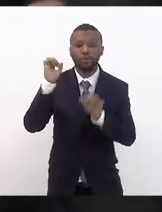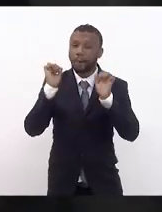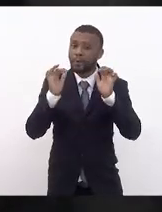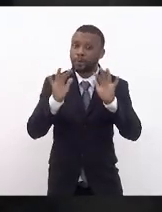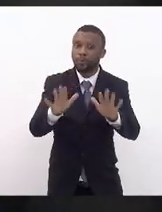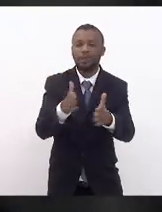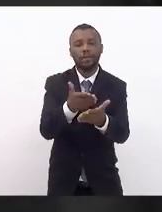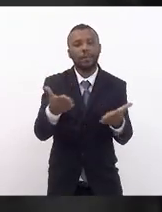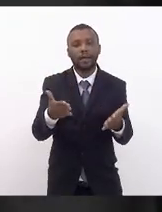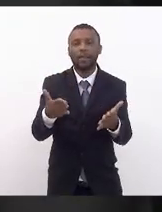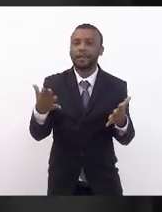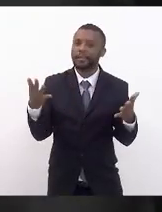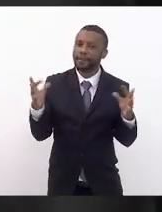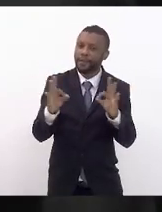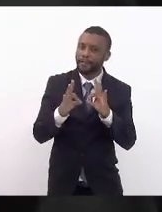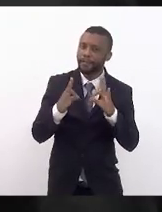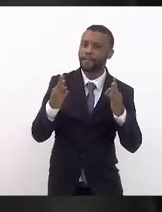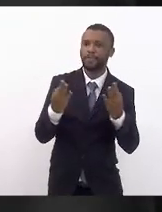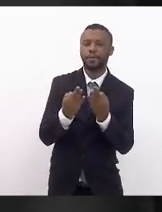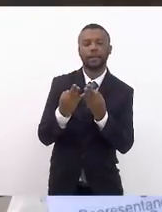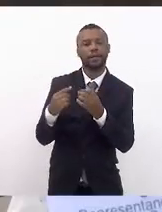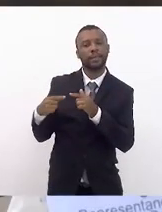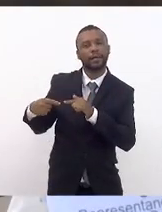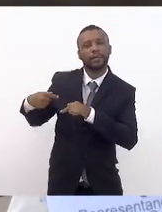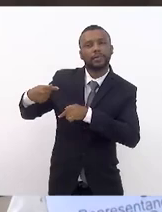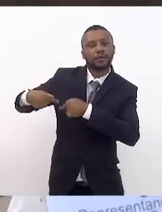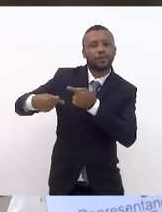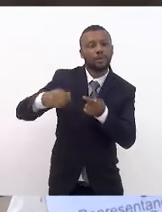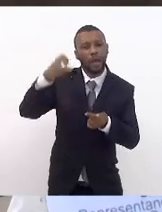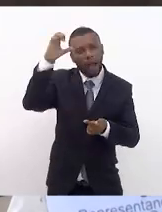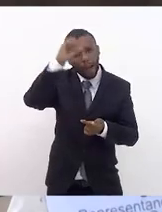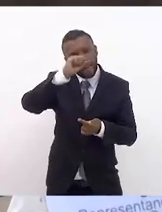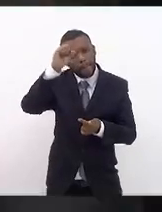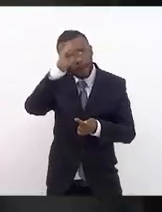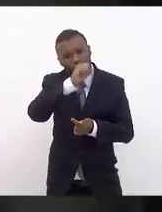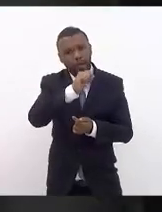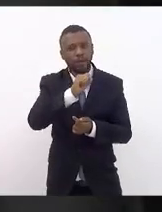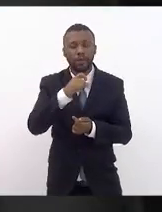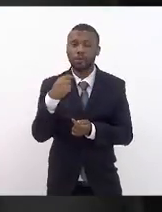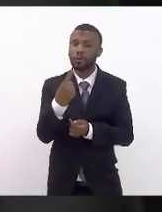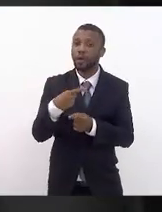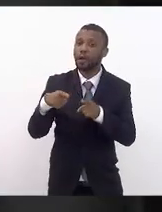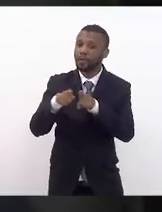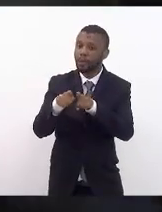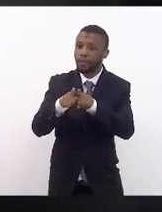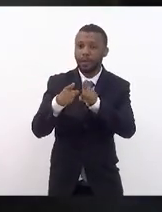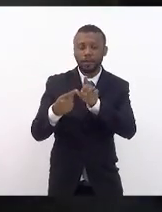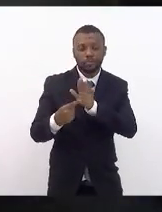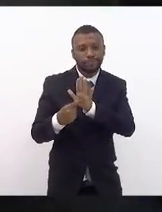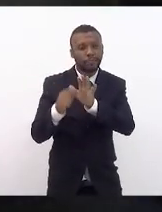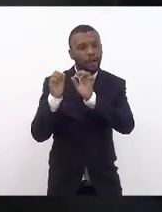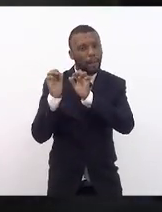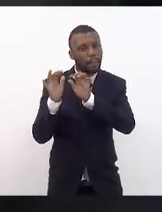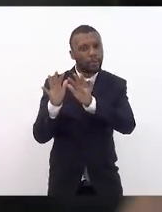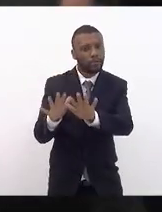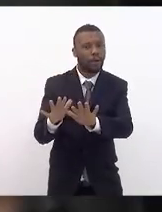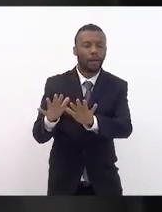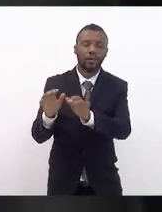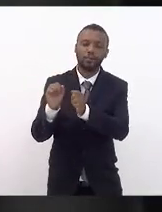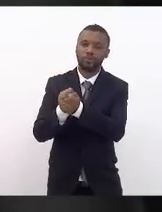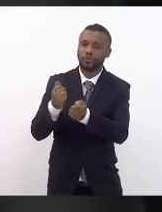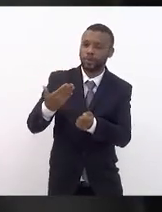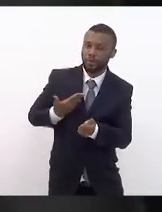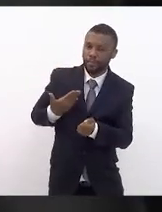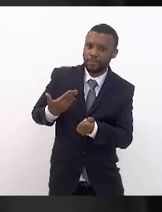linda família, essas gerações que aprendem com ele, e que nós também continuemos sendo abençoados por sua amizade e pelo